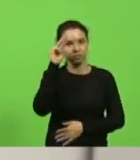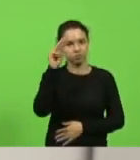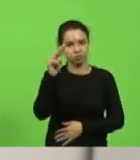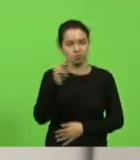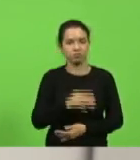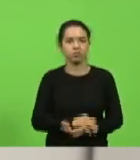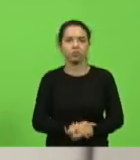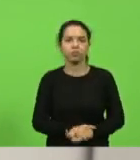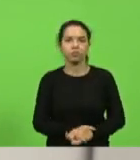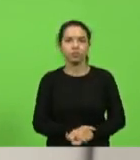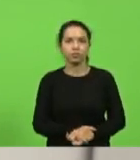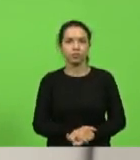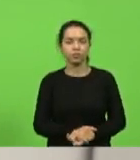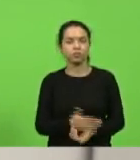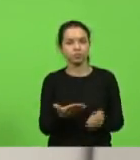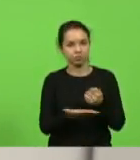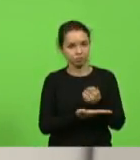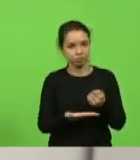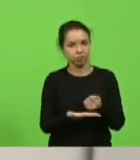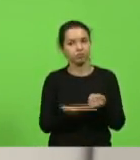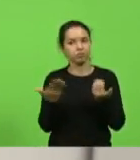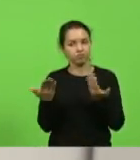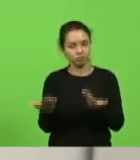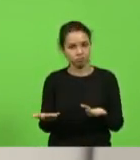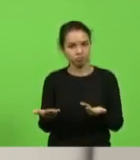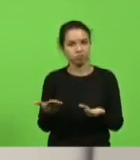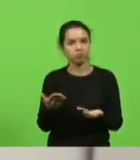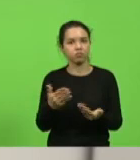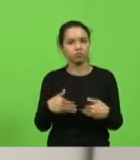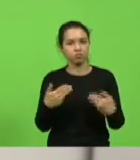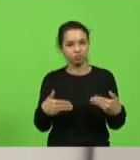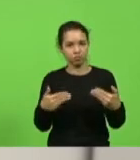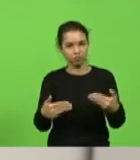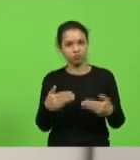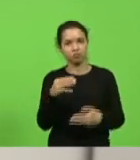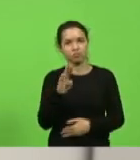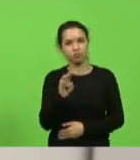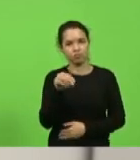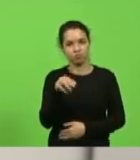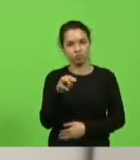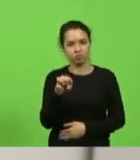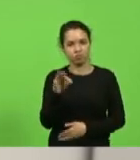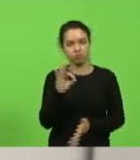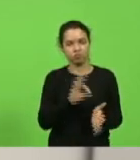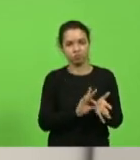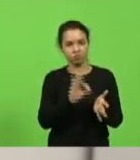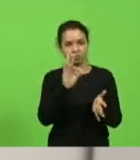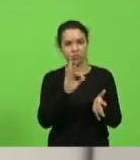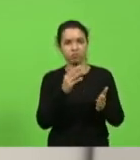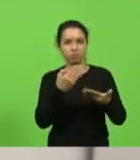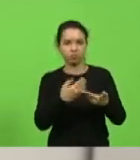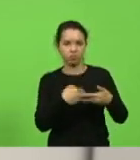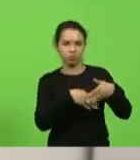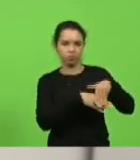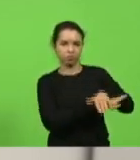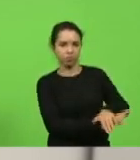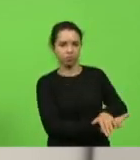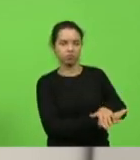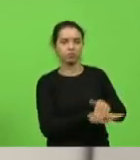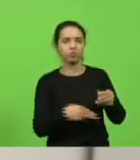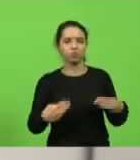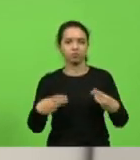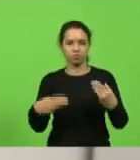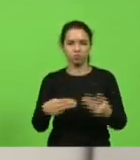nesse elemento, o ministro Benedito Gonçalves destacou, então, pelo arquivamento, né, pelo Ministério